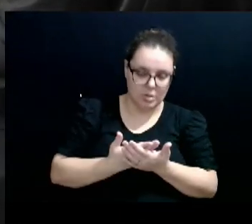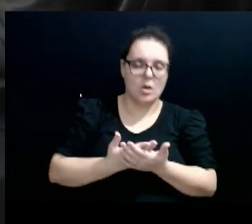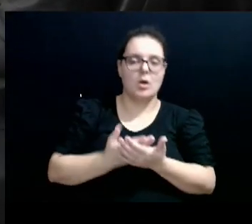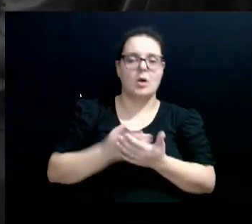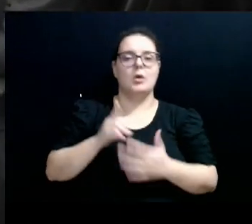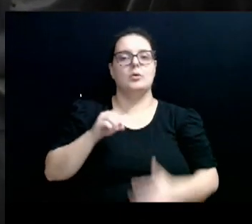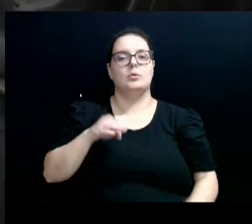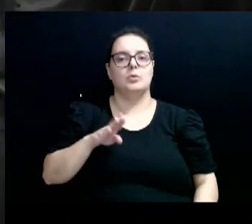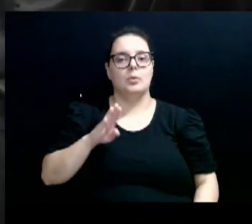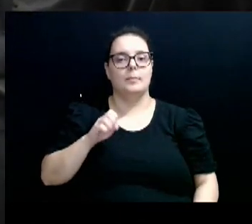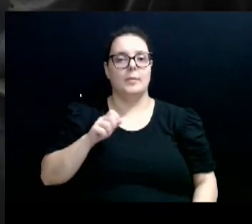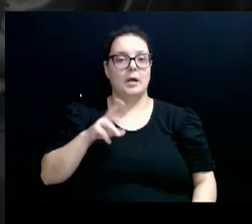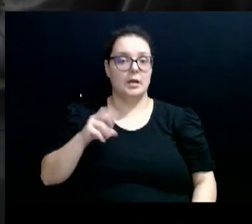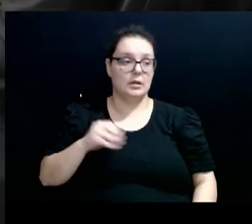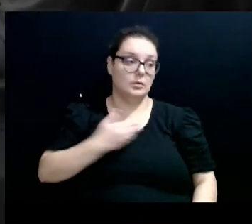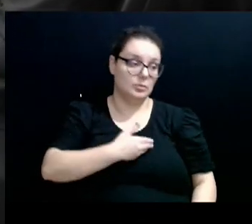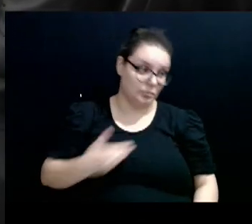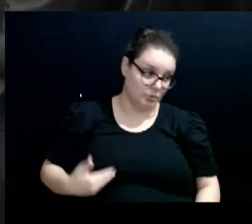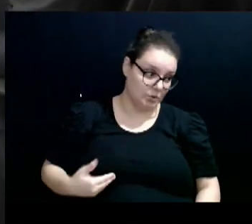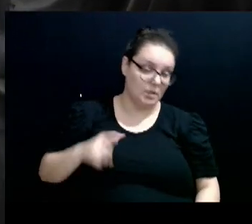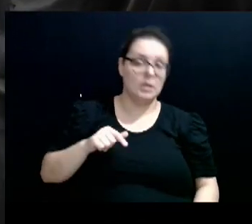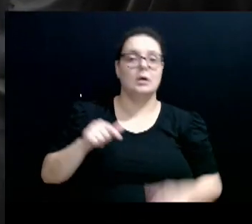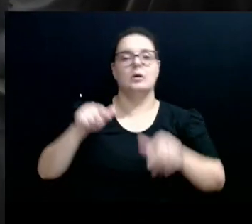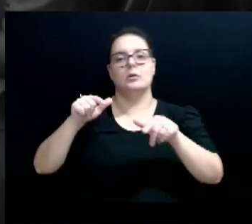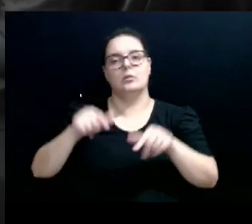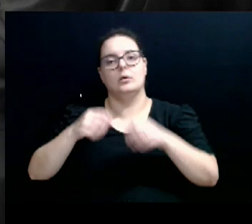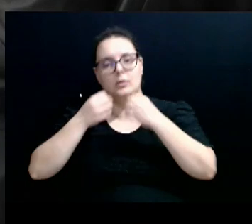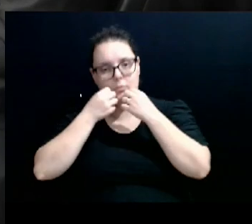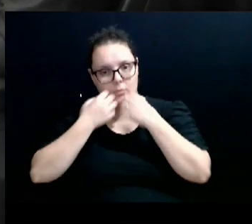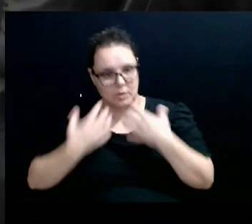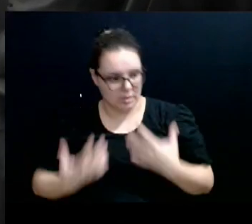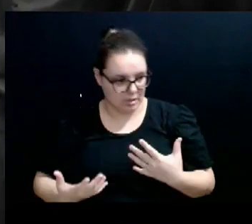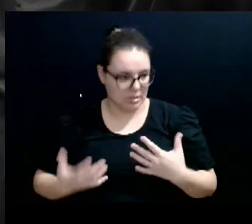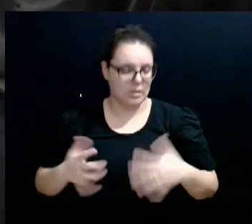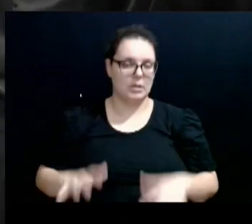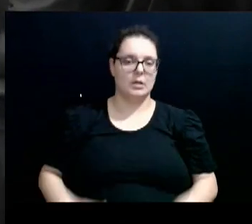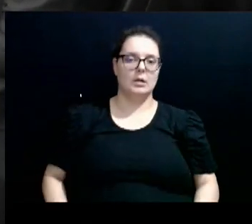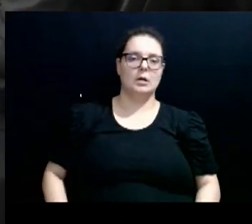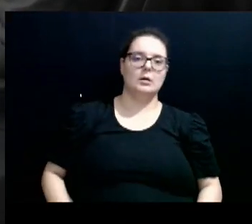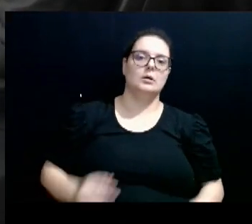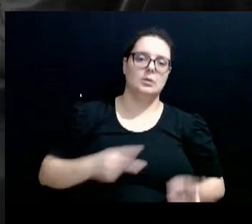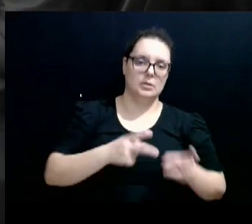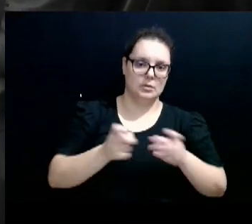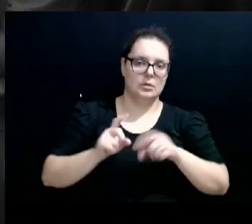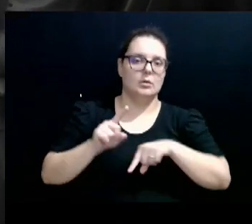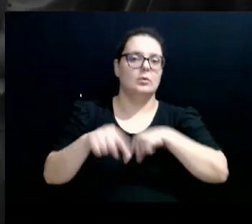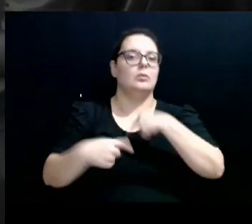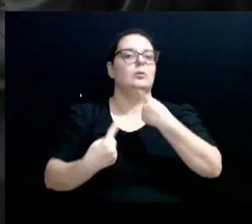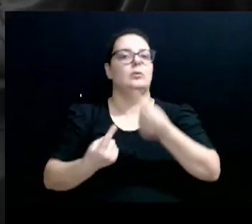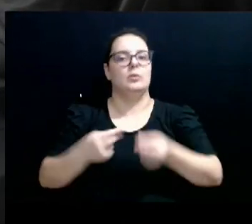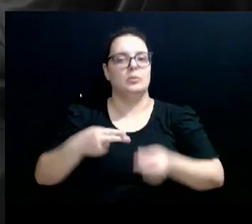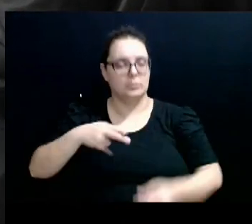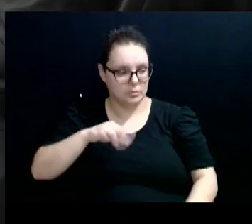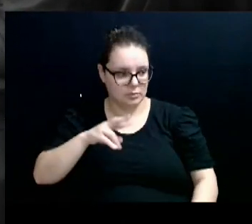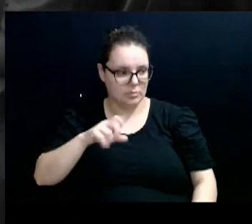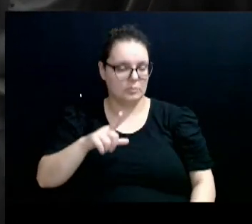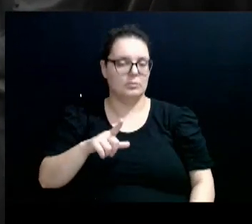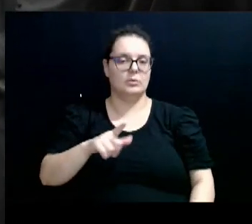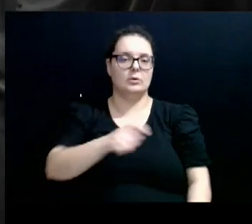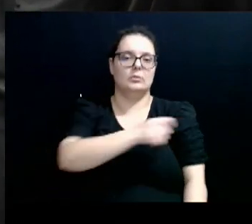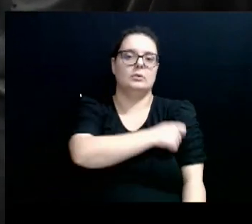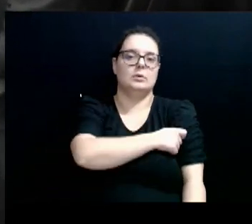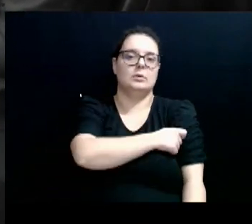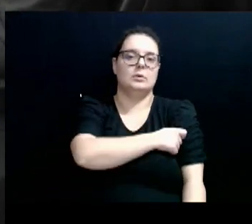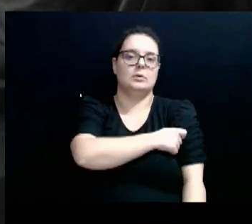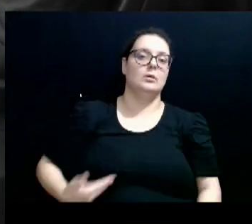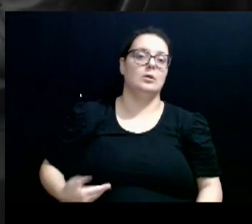escola bem localizada, né? A gente percebe que é um outro nível, inclusive desse aluno público também. O que o